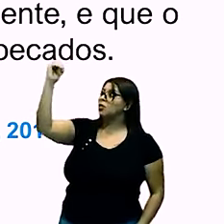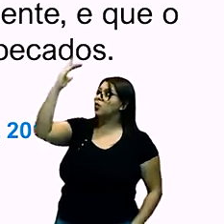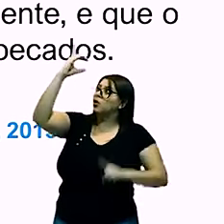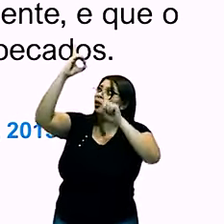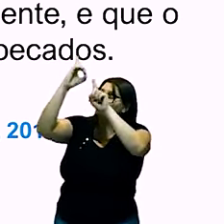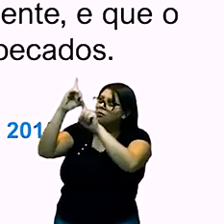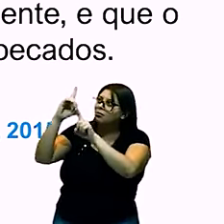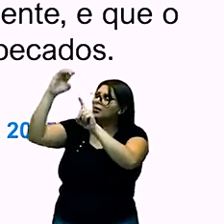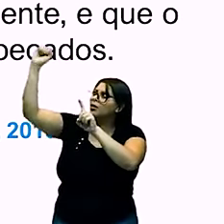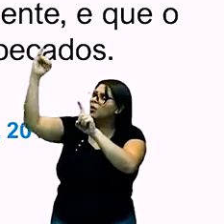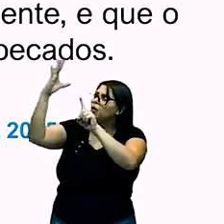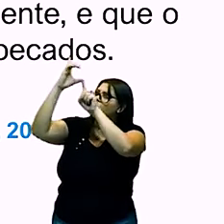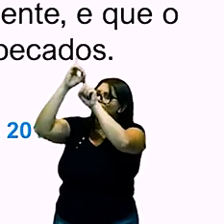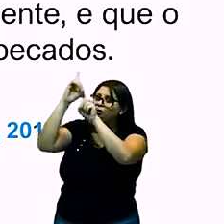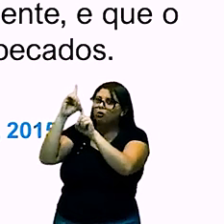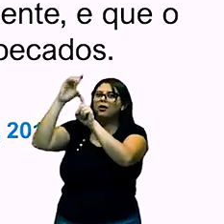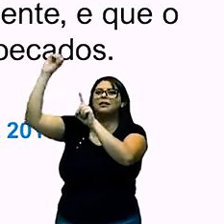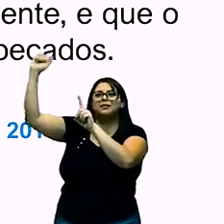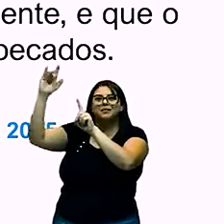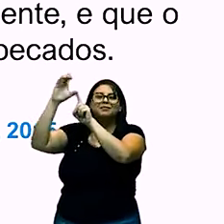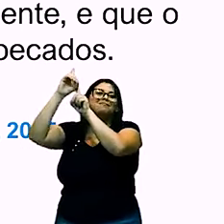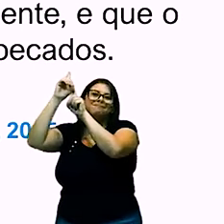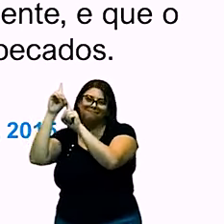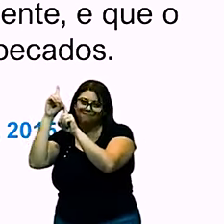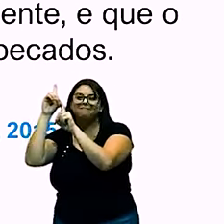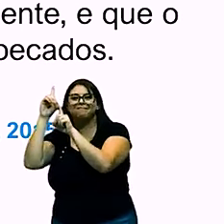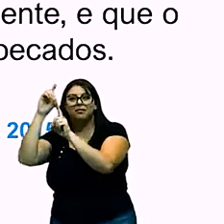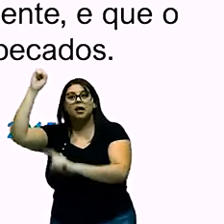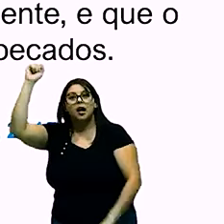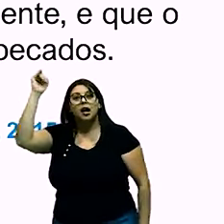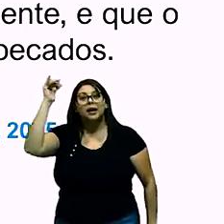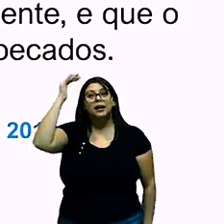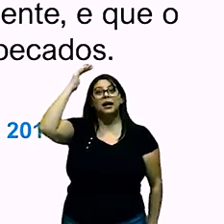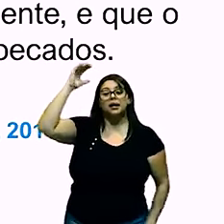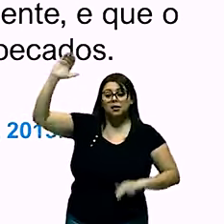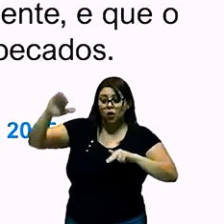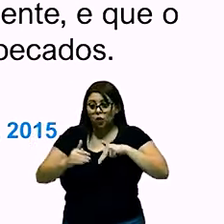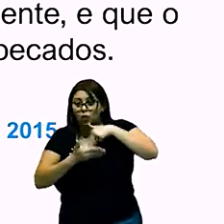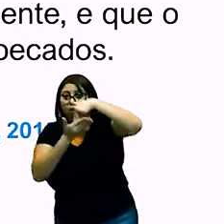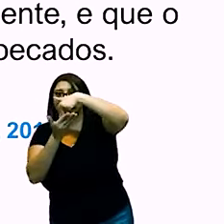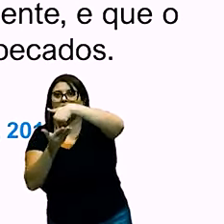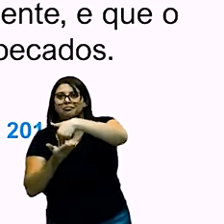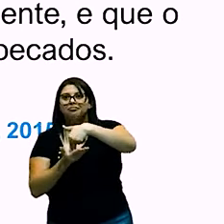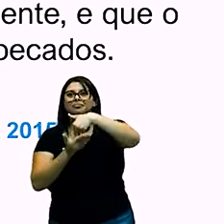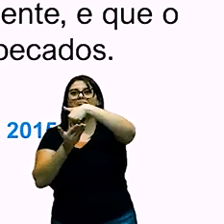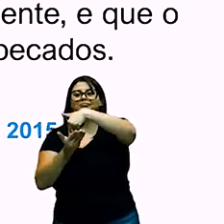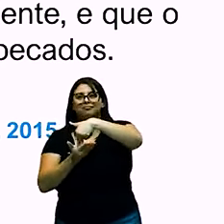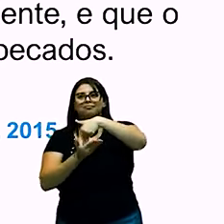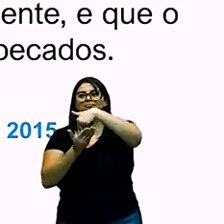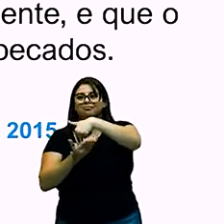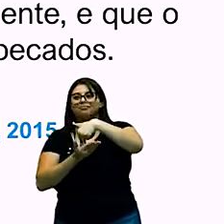Paulo sabia do poder desta graça, graça que o sustentava, porque ele sabia da sua